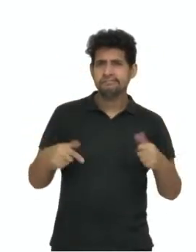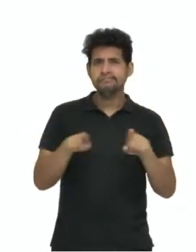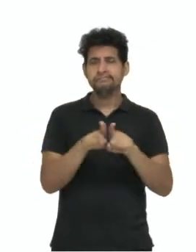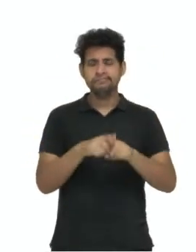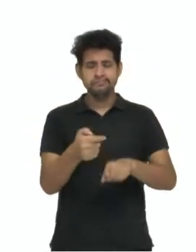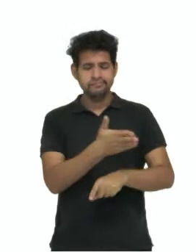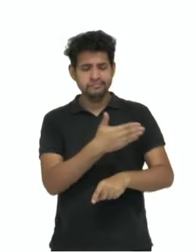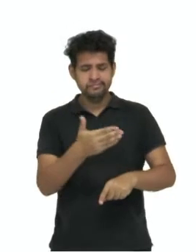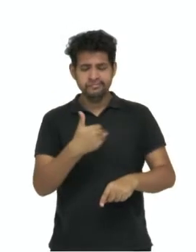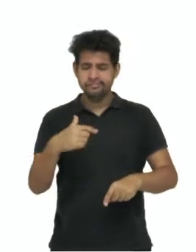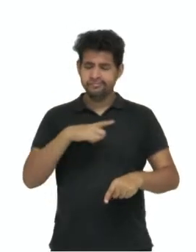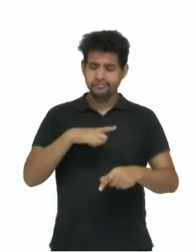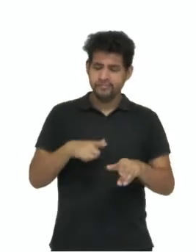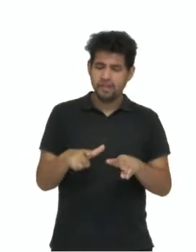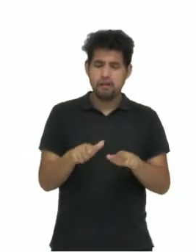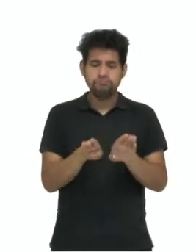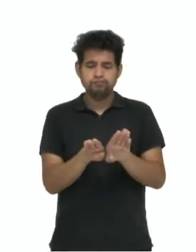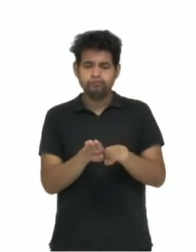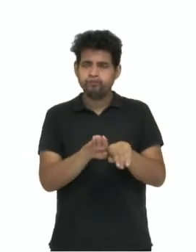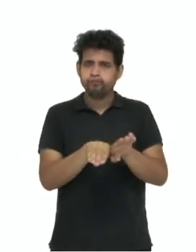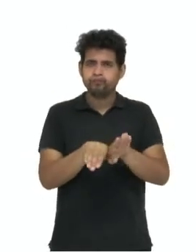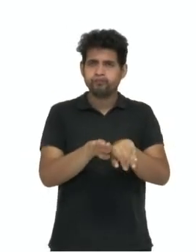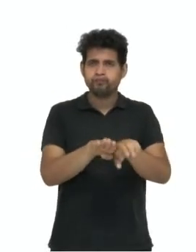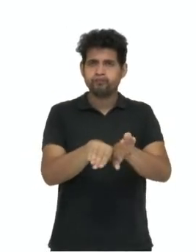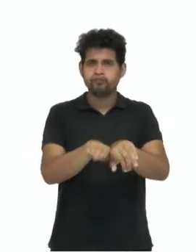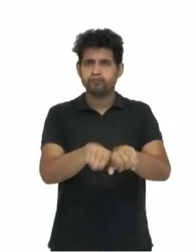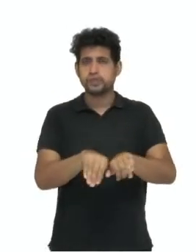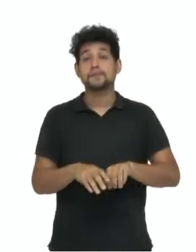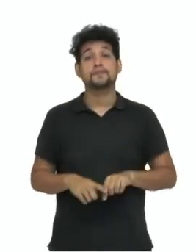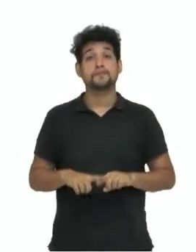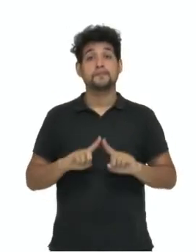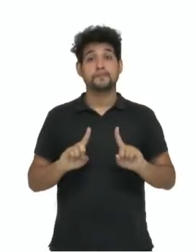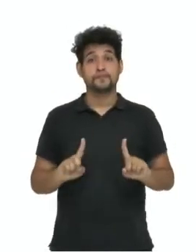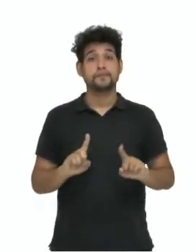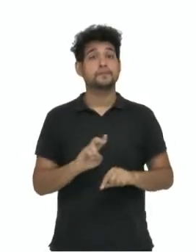que tinham a nadadeira lobada, tá? Os